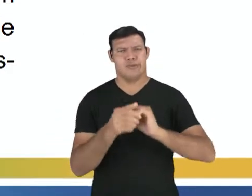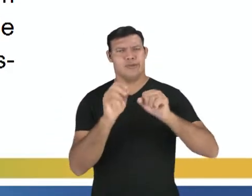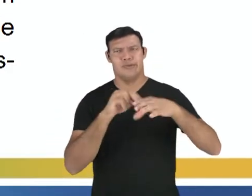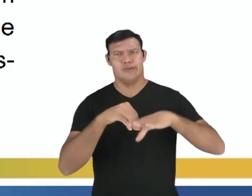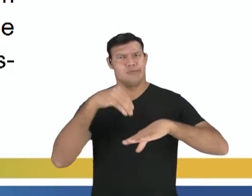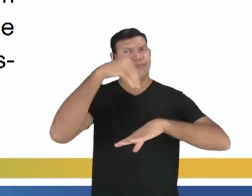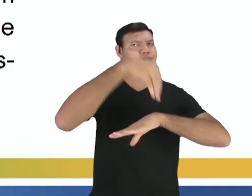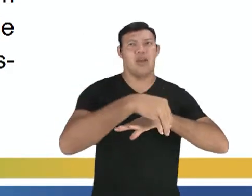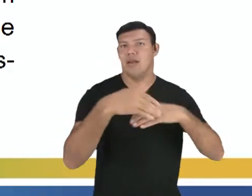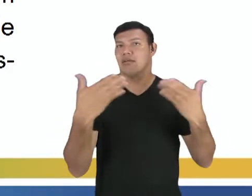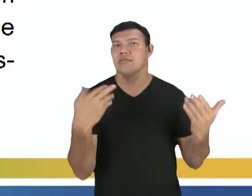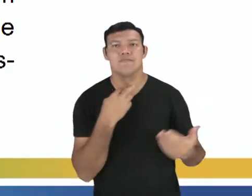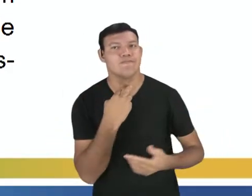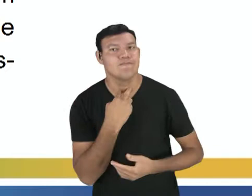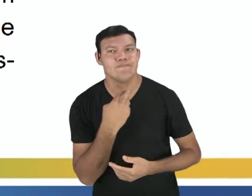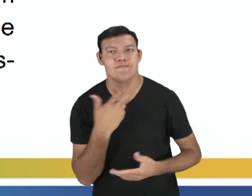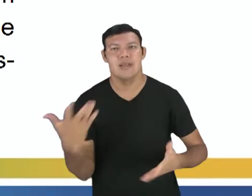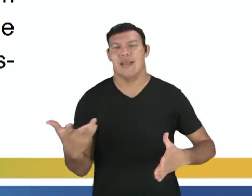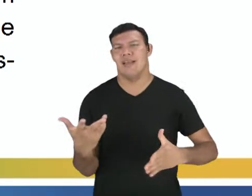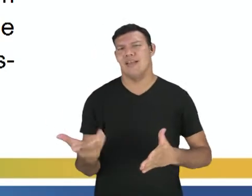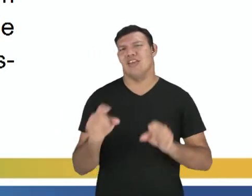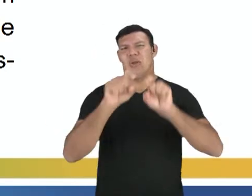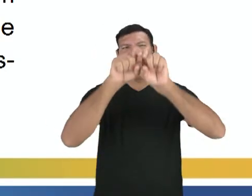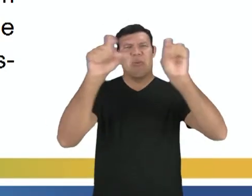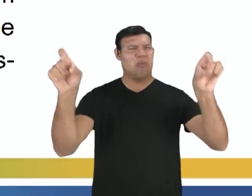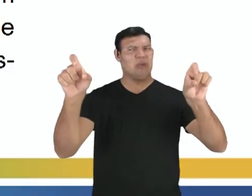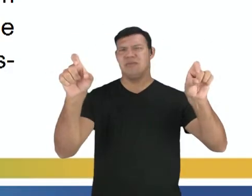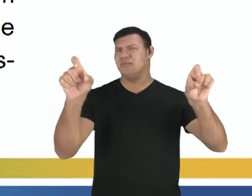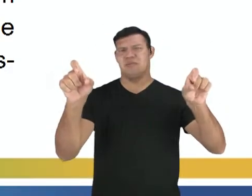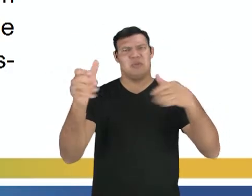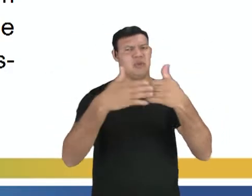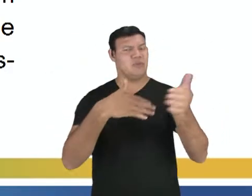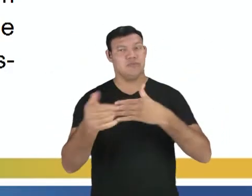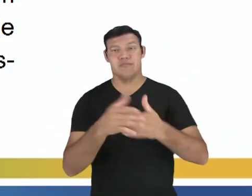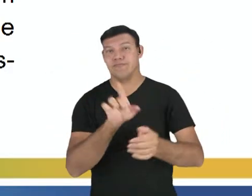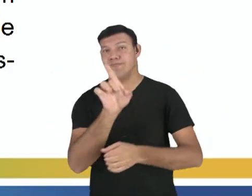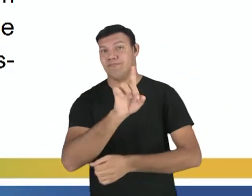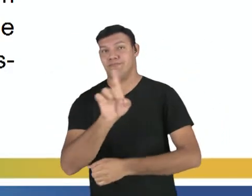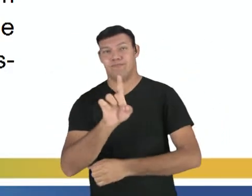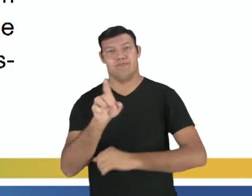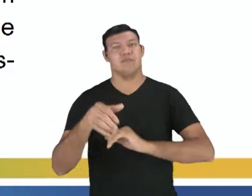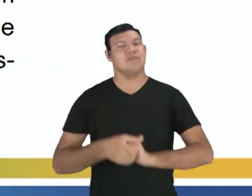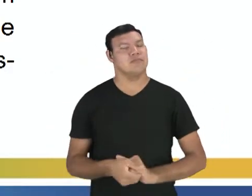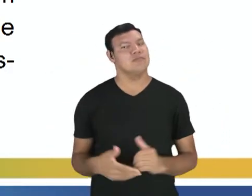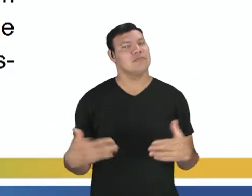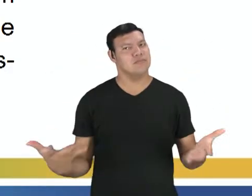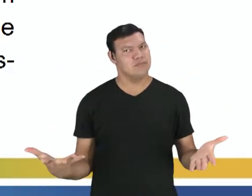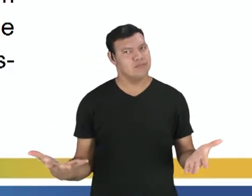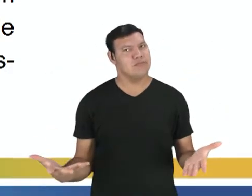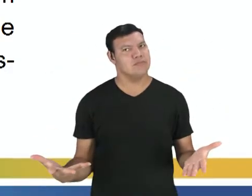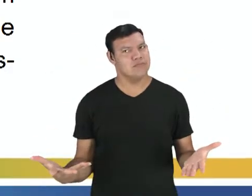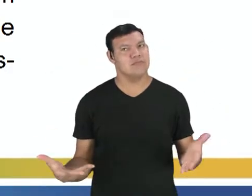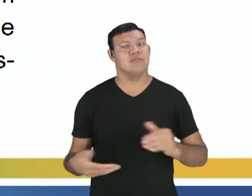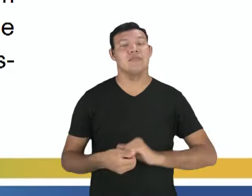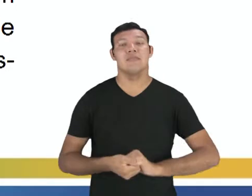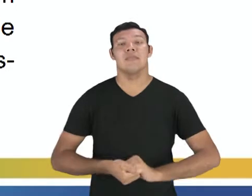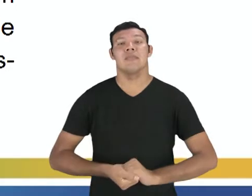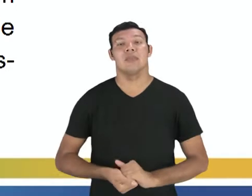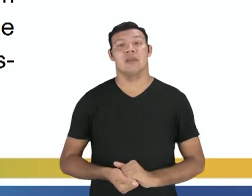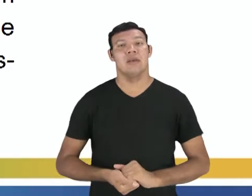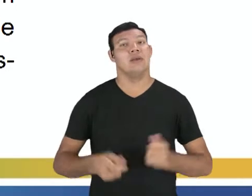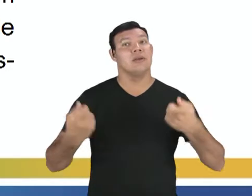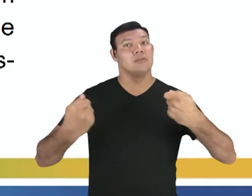Não, não vou fazer, eu vou fazer só um parágrafo, vou fazer de qualquer jeito. Não façam, não vão por essa linha.